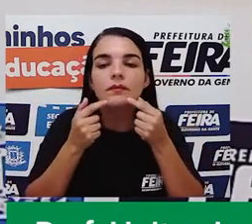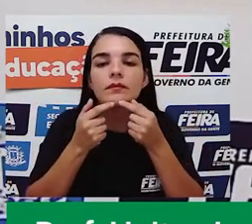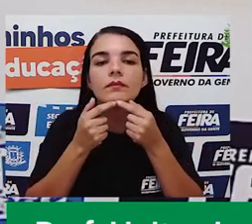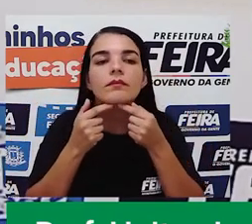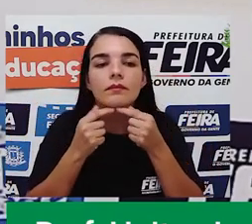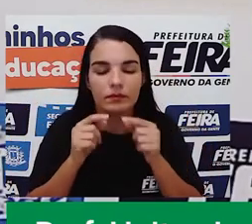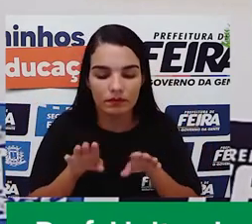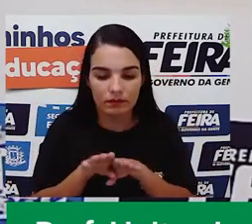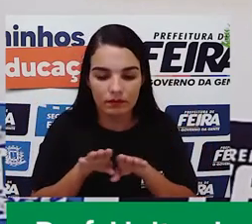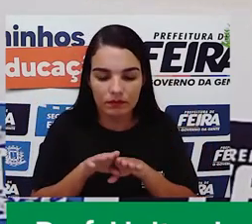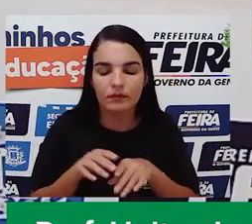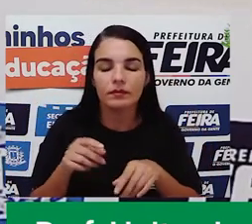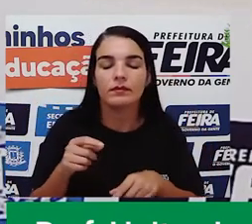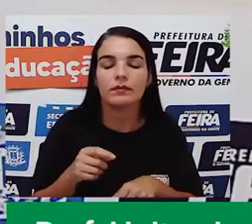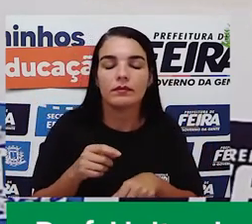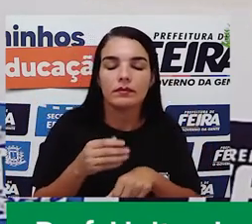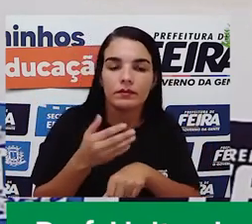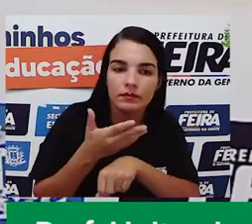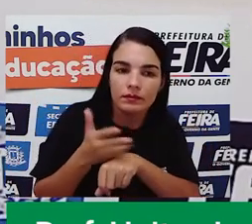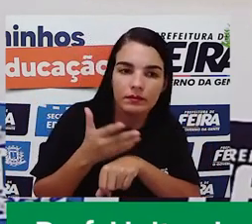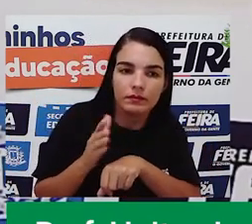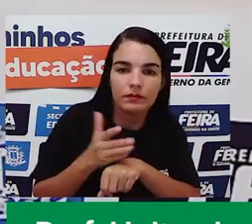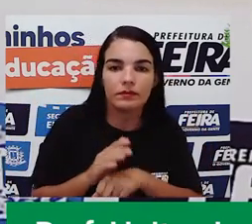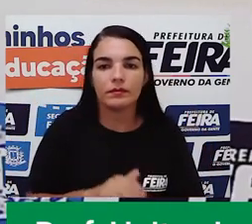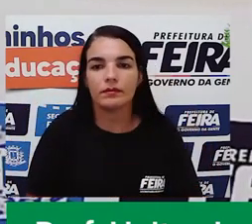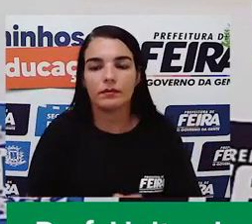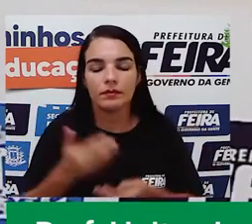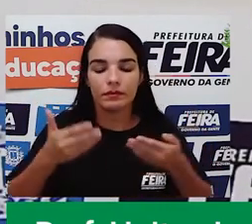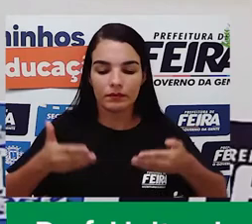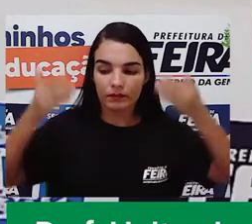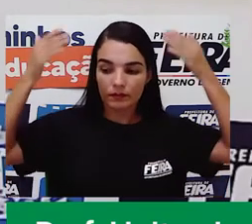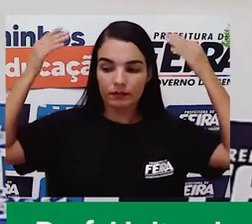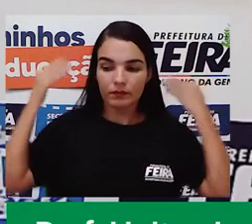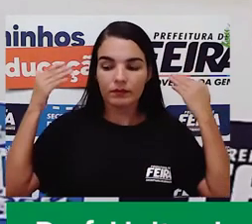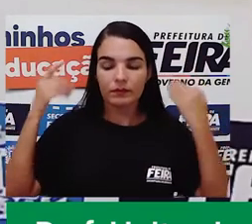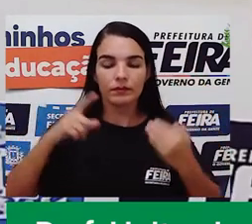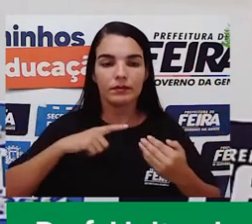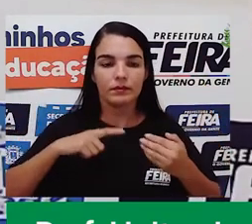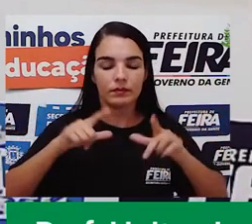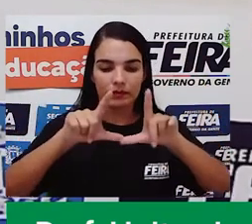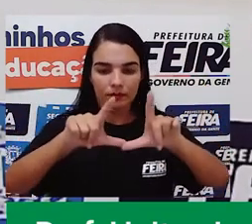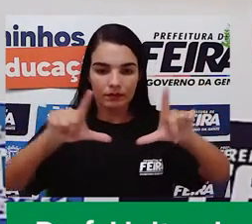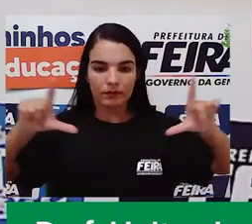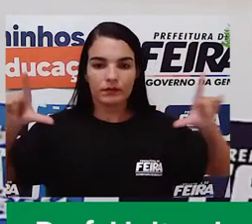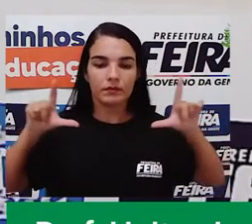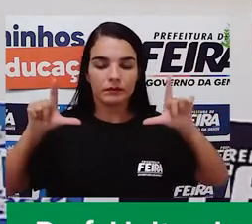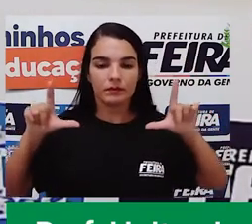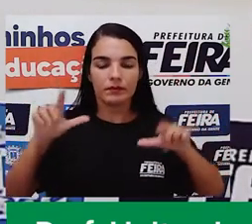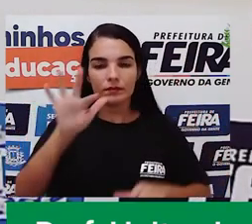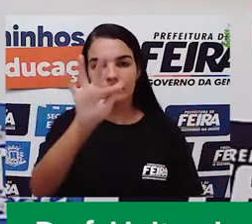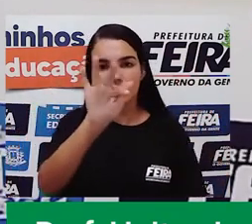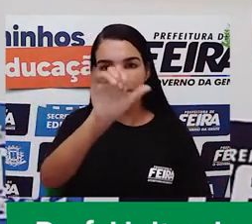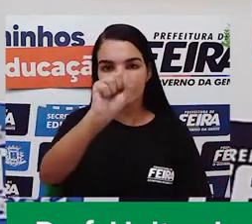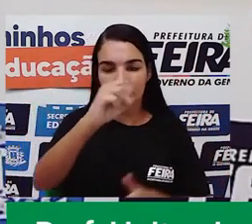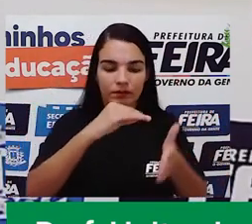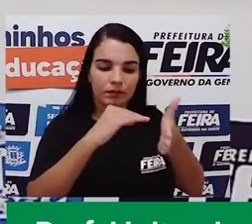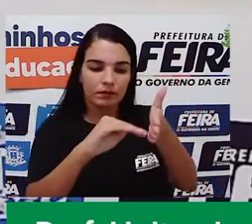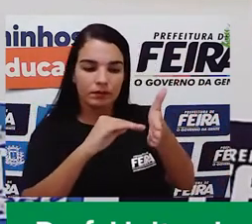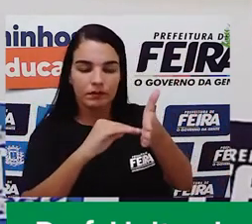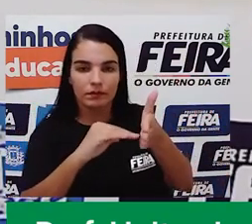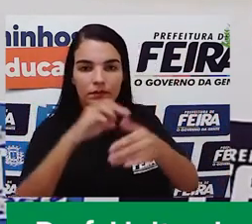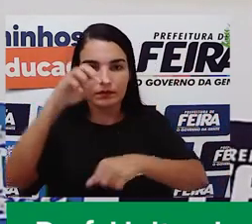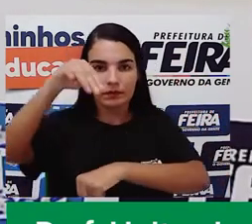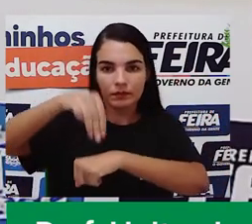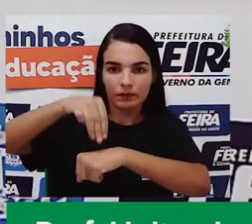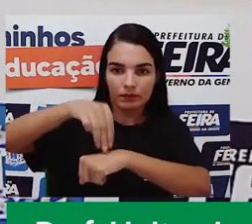e grisalhos. Atrás de mim está um painel com a logomarca da Secretaria de Educação do